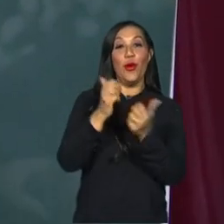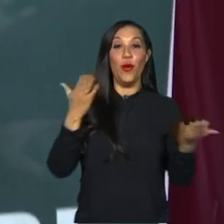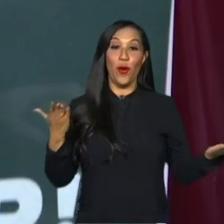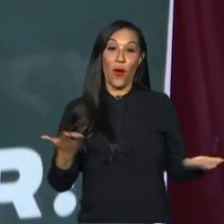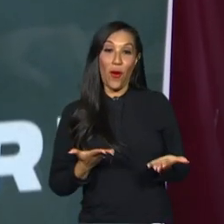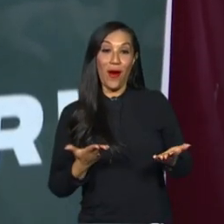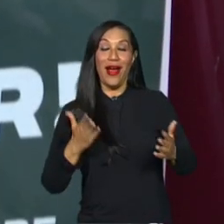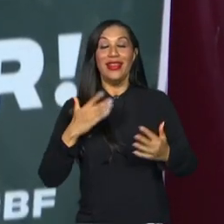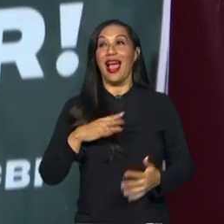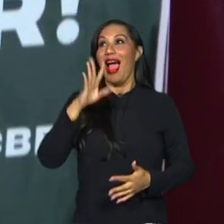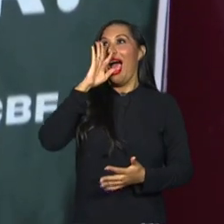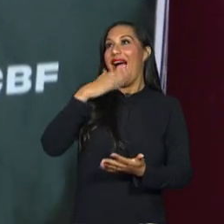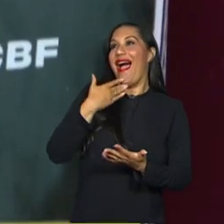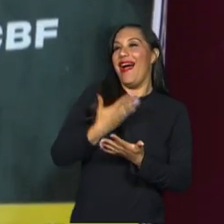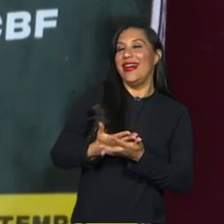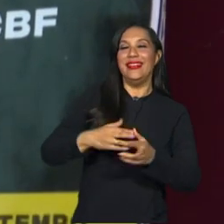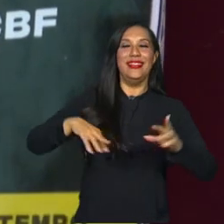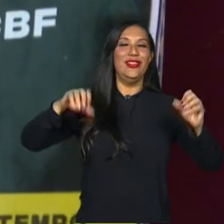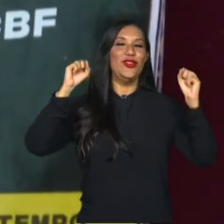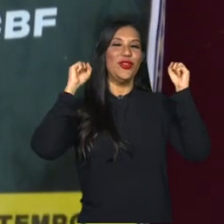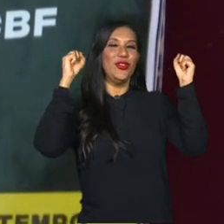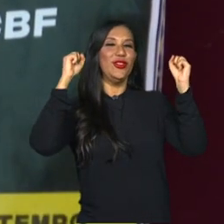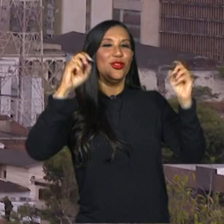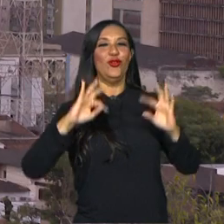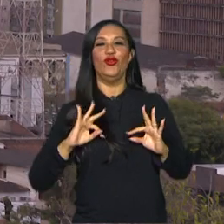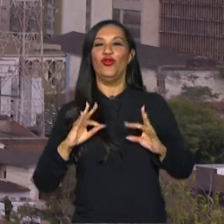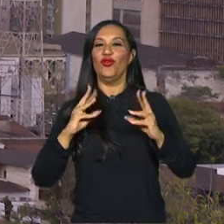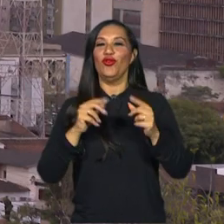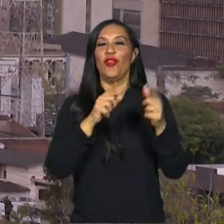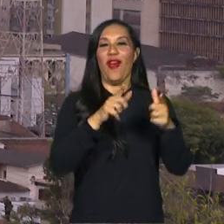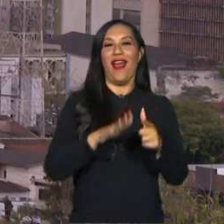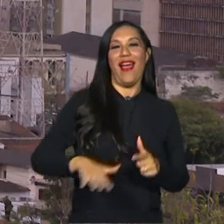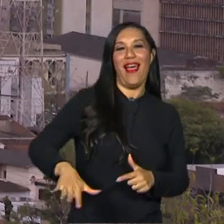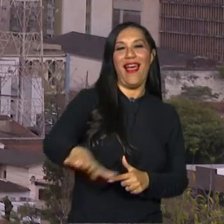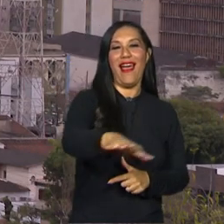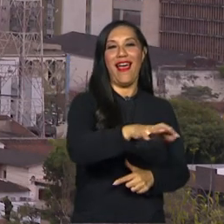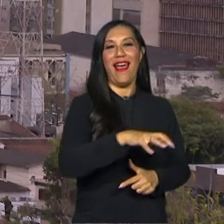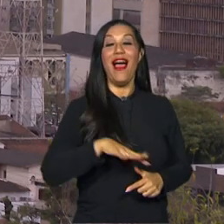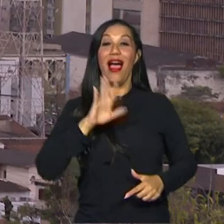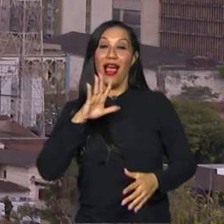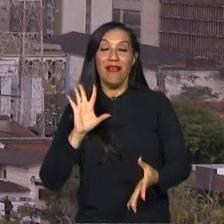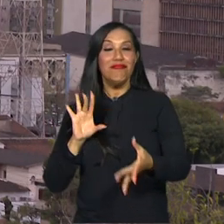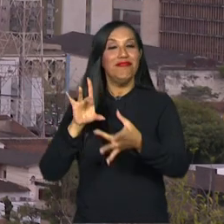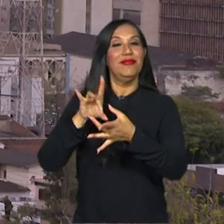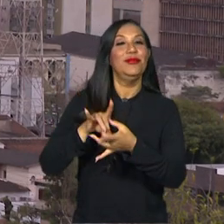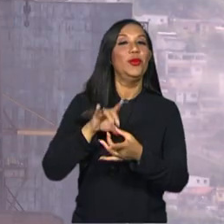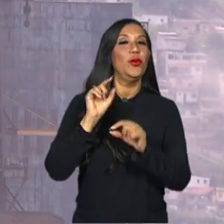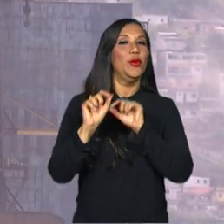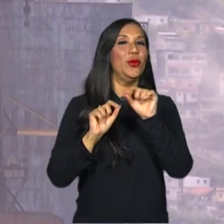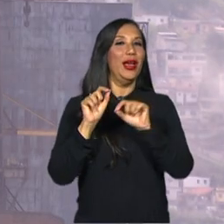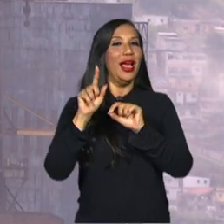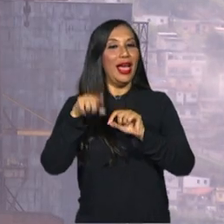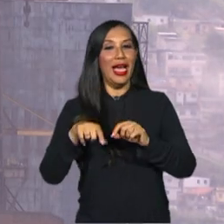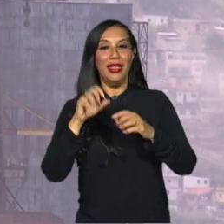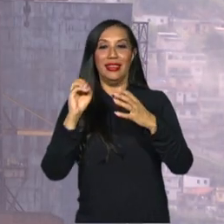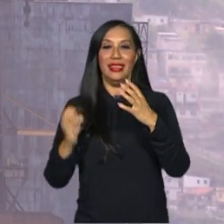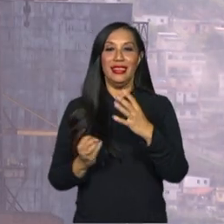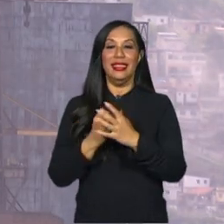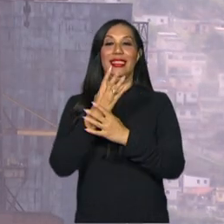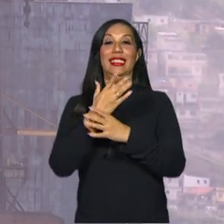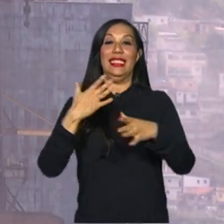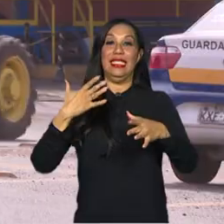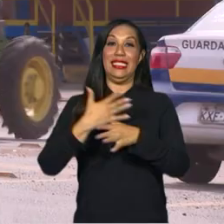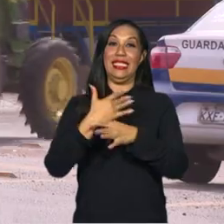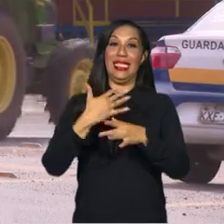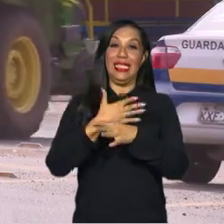hoje encanta torcedores de toda a região e está intimamente ligada à instalação na cidade